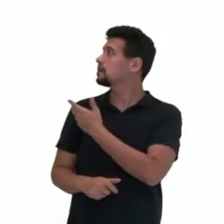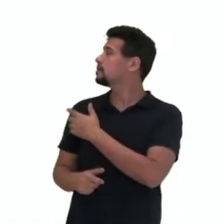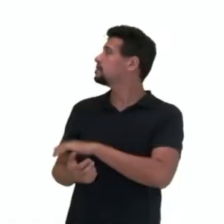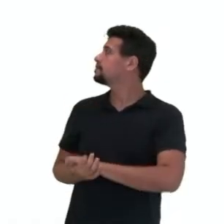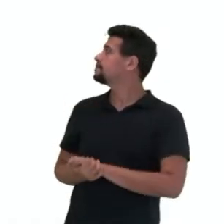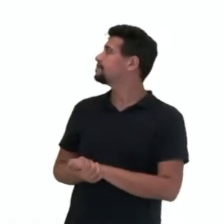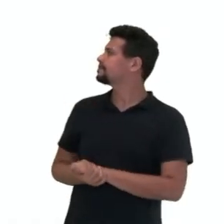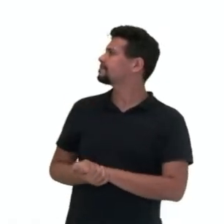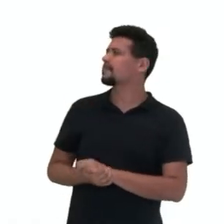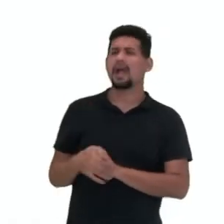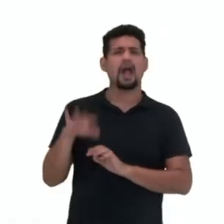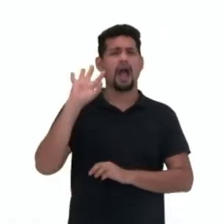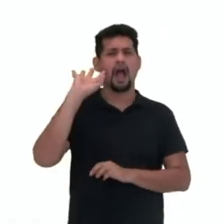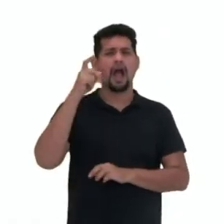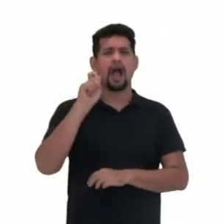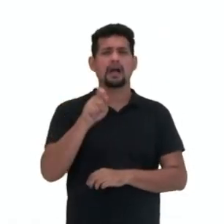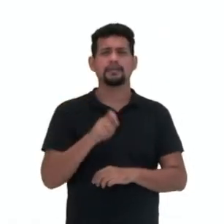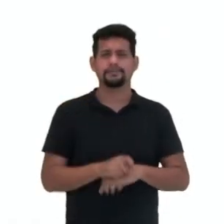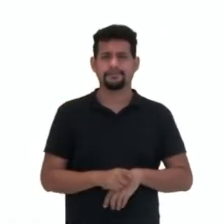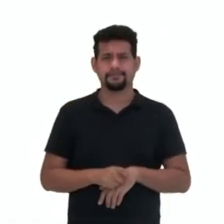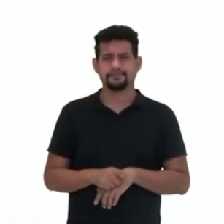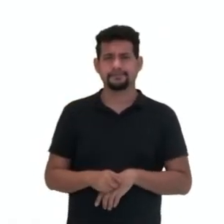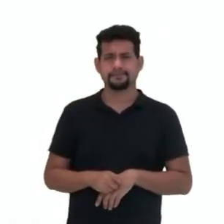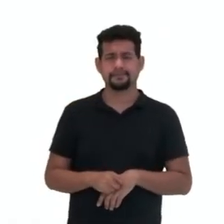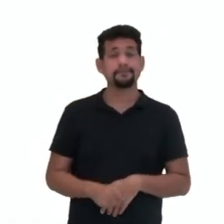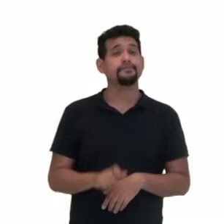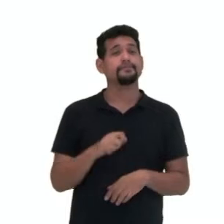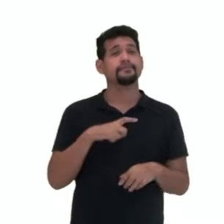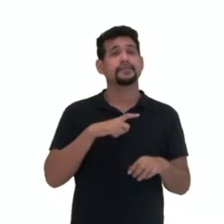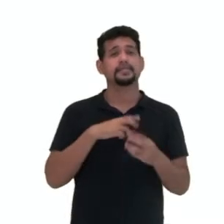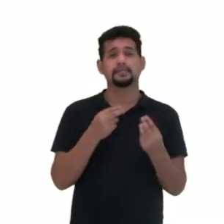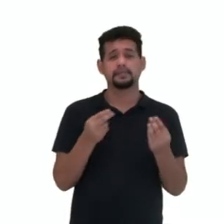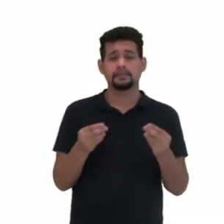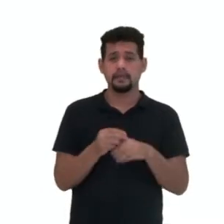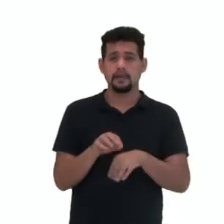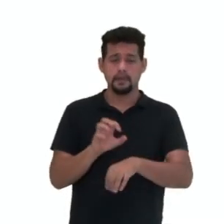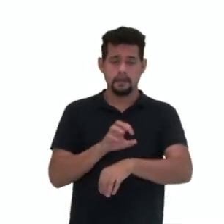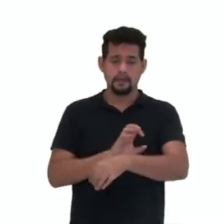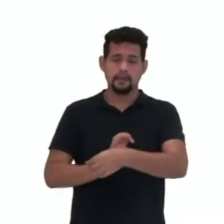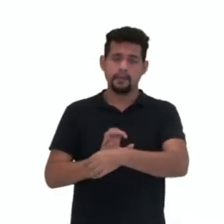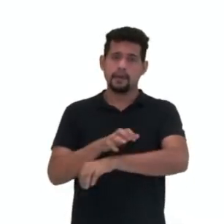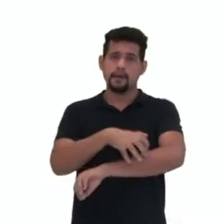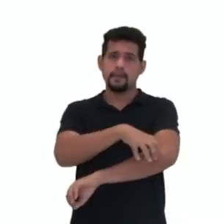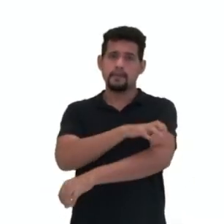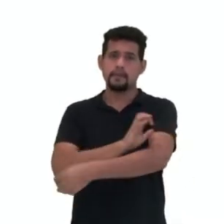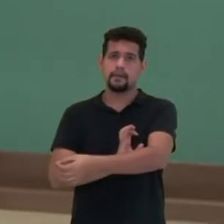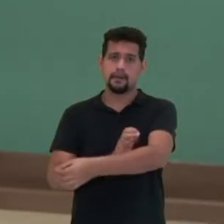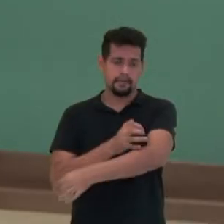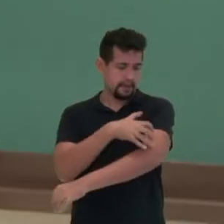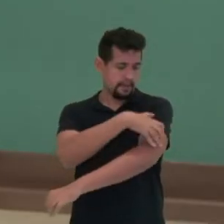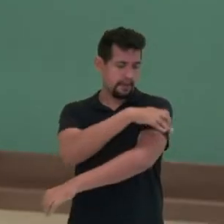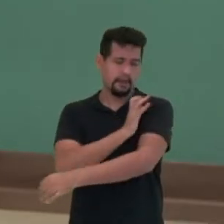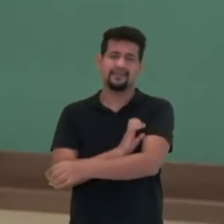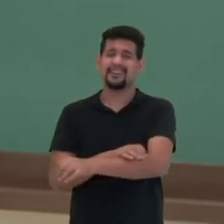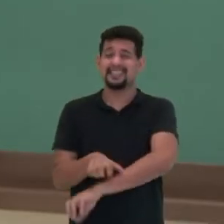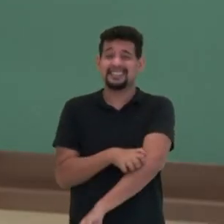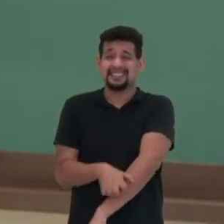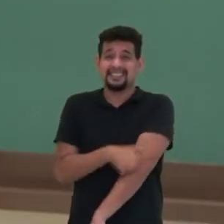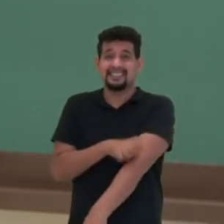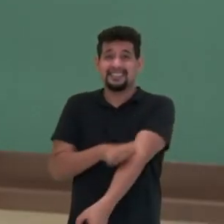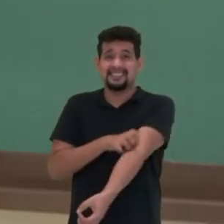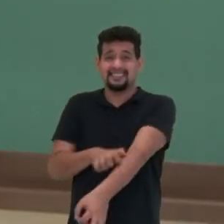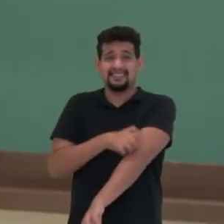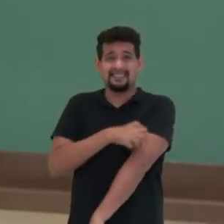pernas. O que acontece? Ela vai formar placas de camada de pele, vai coçar